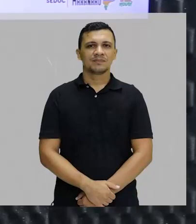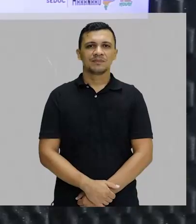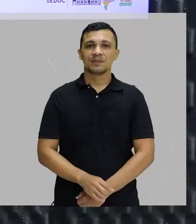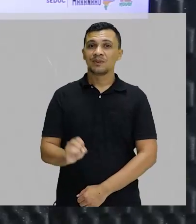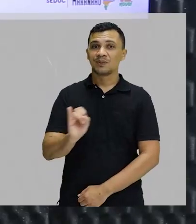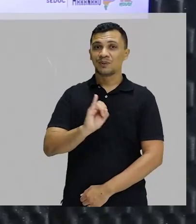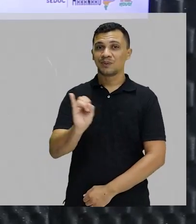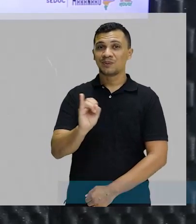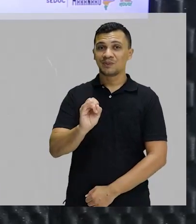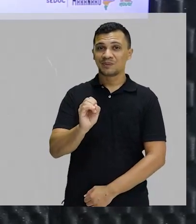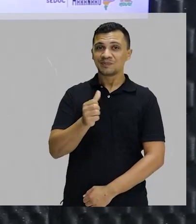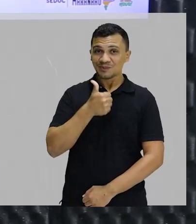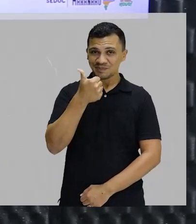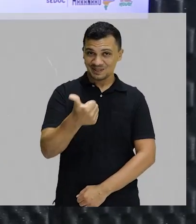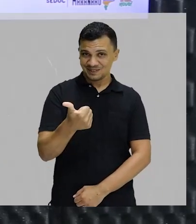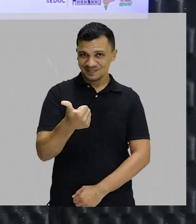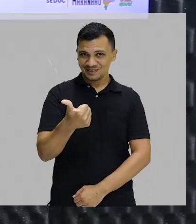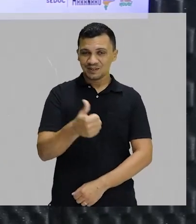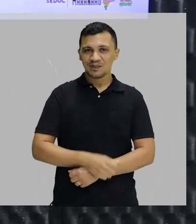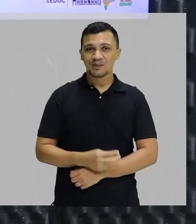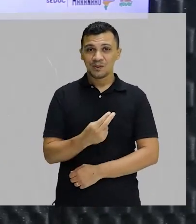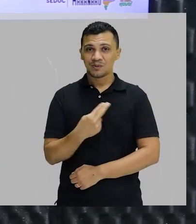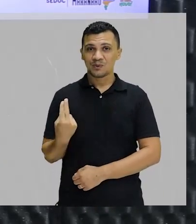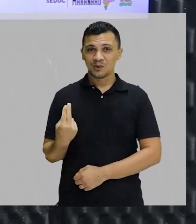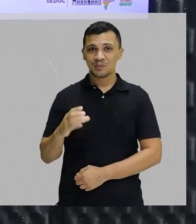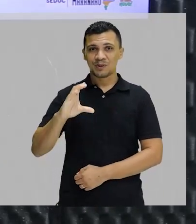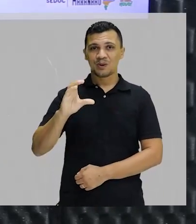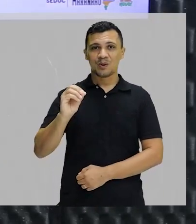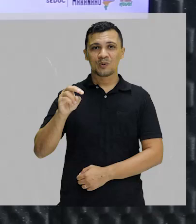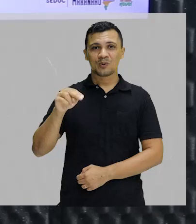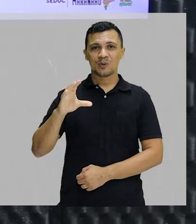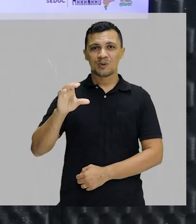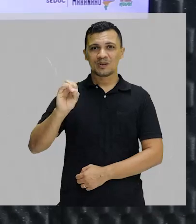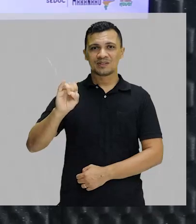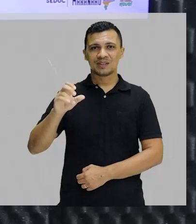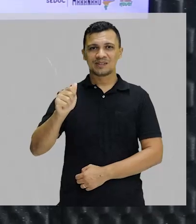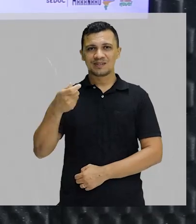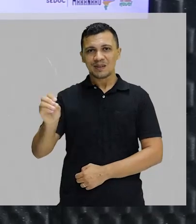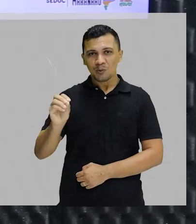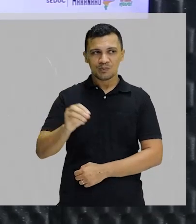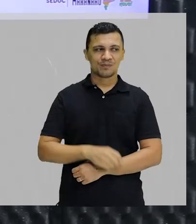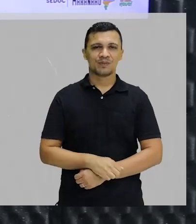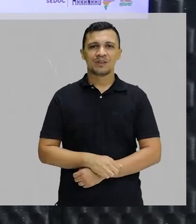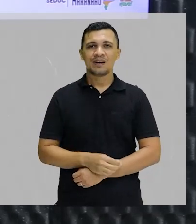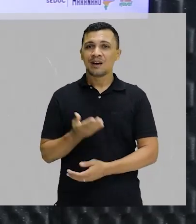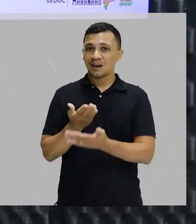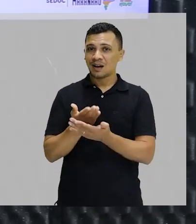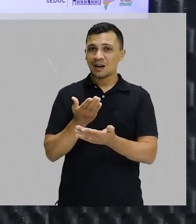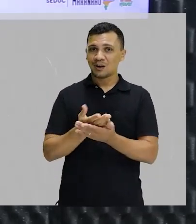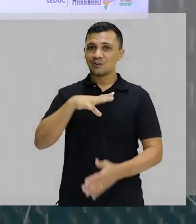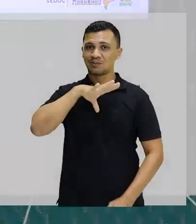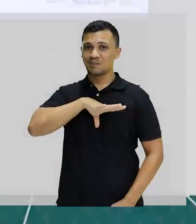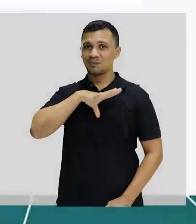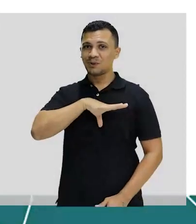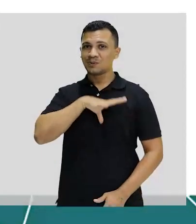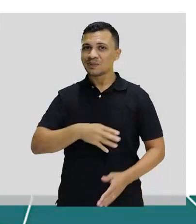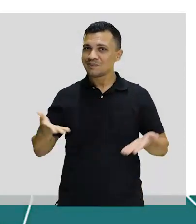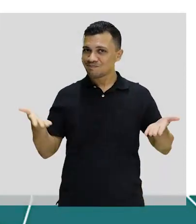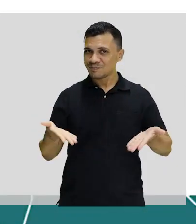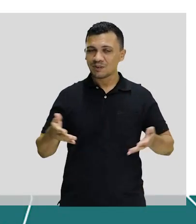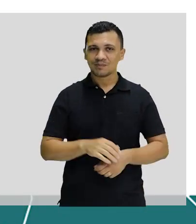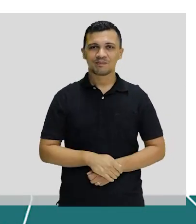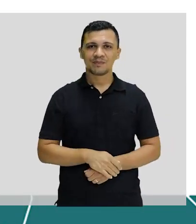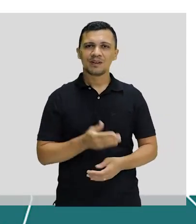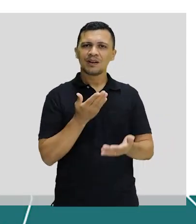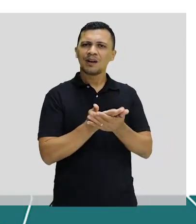Olá pessoal, tudo bem com vocês? Sou a professora Conceição Alencar e começa agora a sua aula de língua portuguesa. E na aula de